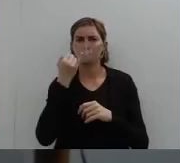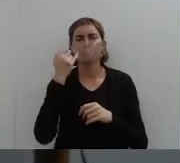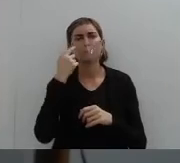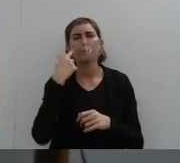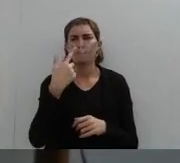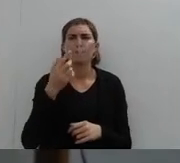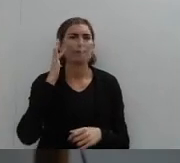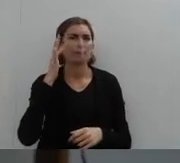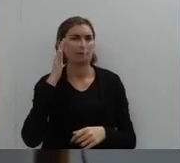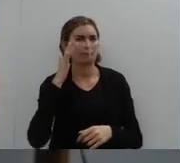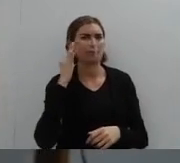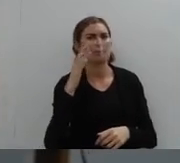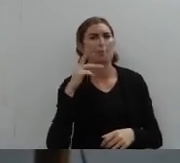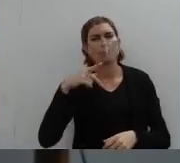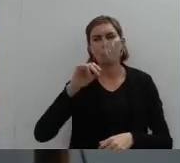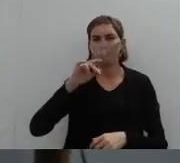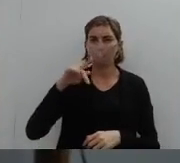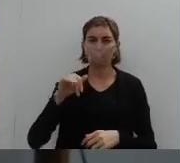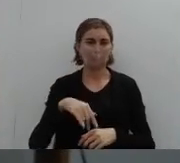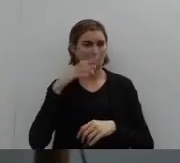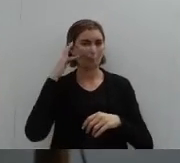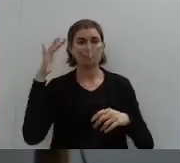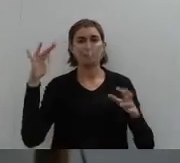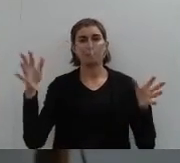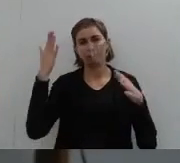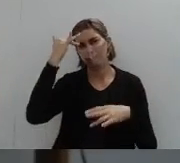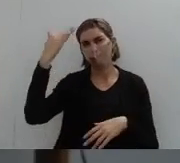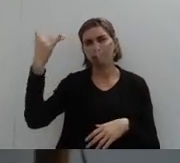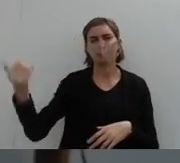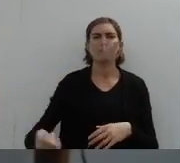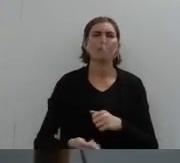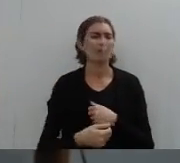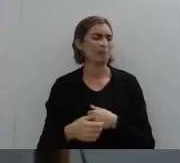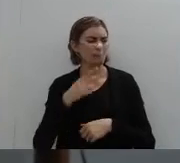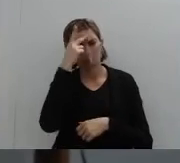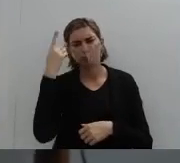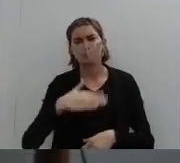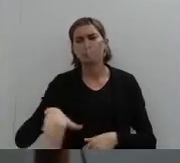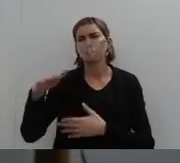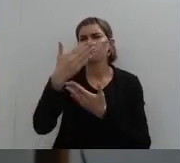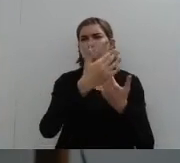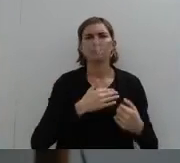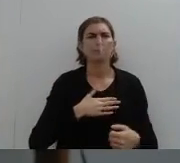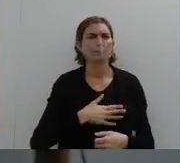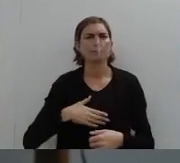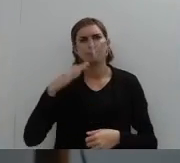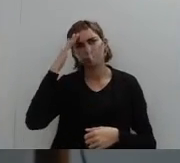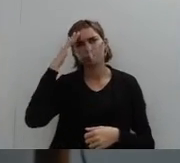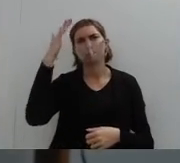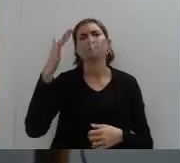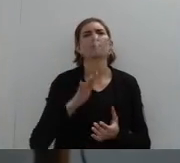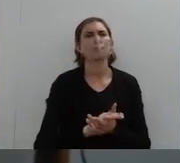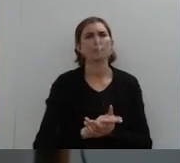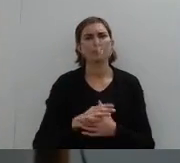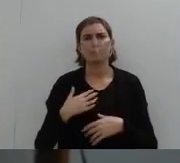acho que esse filósofo virou um filósofo pop, quer dizer, um filósofo popstar. Muito querido de jovens e adolescentes, principalmente aqueles que estão